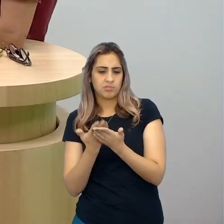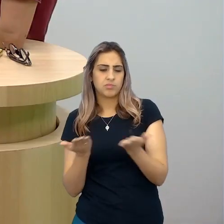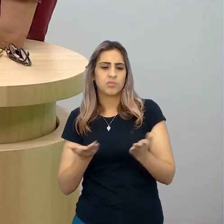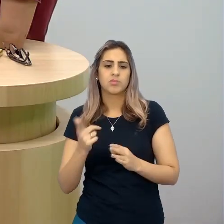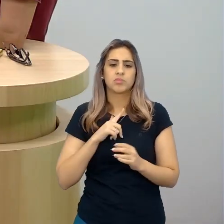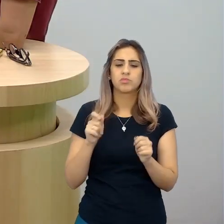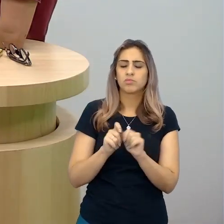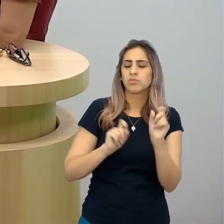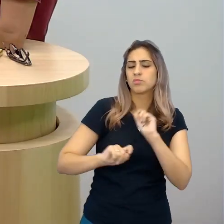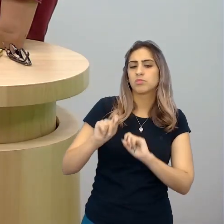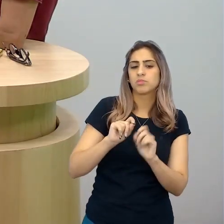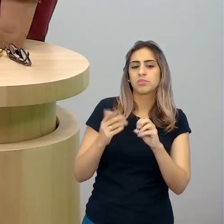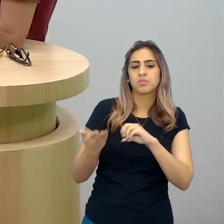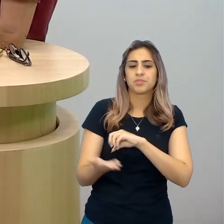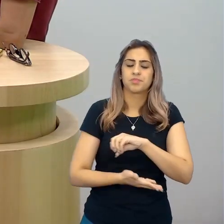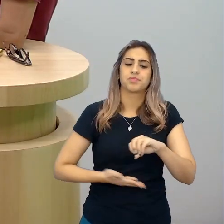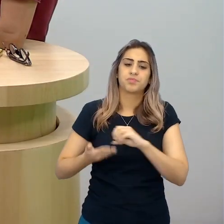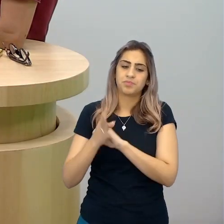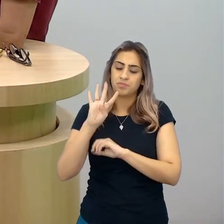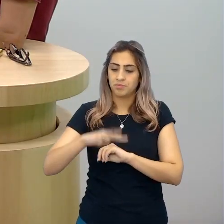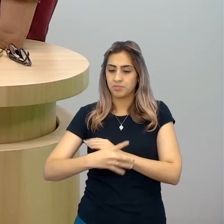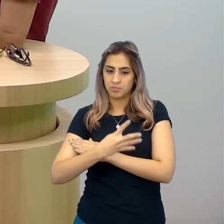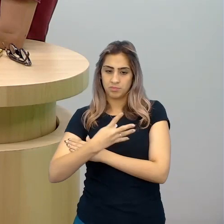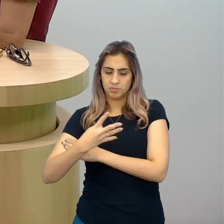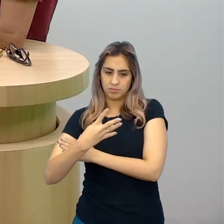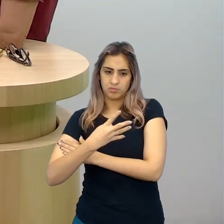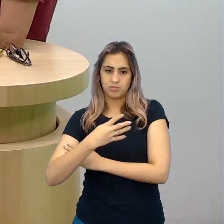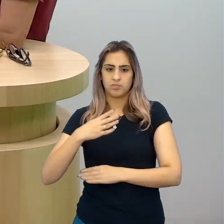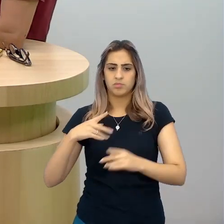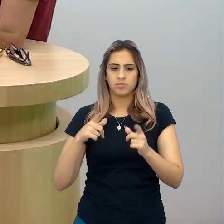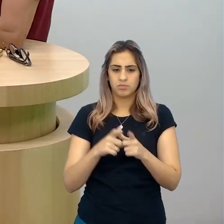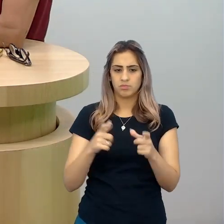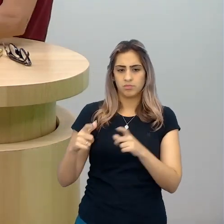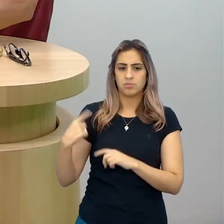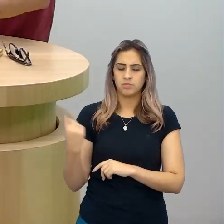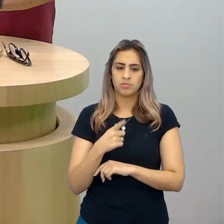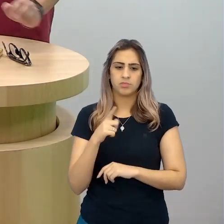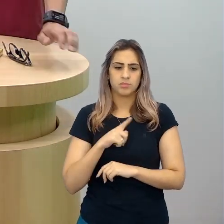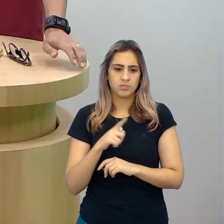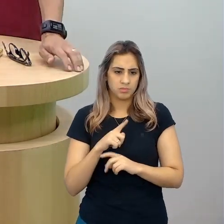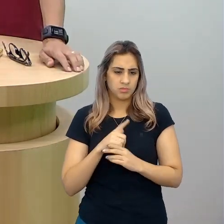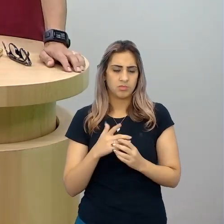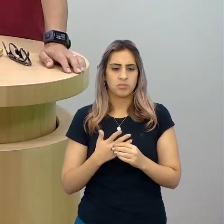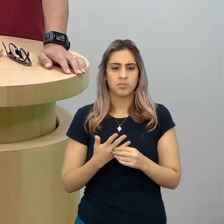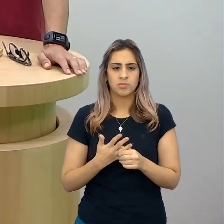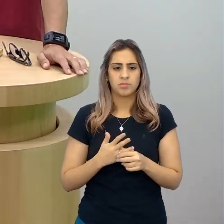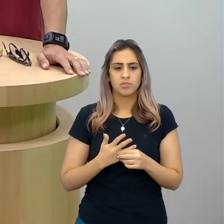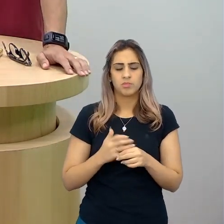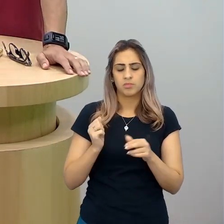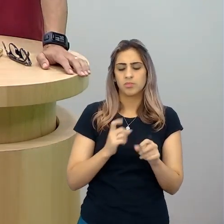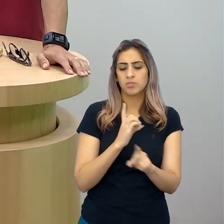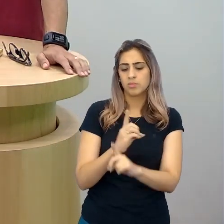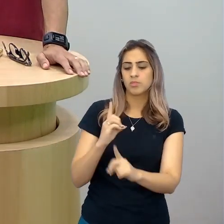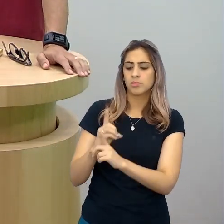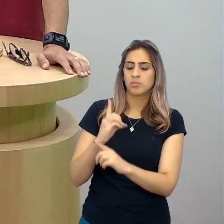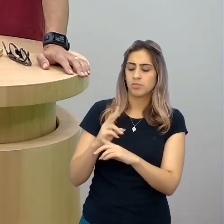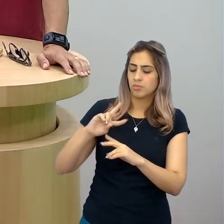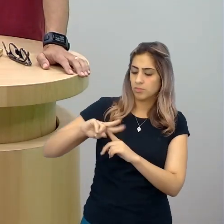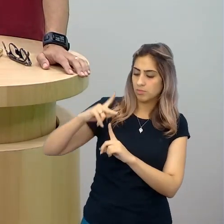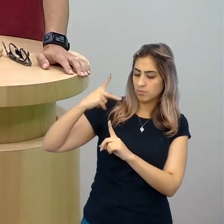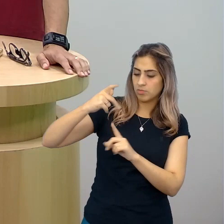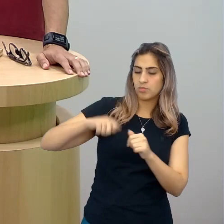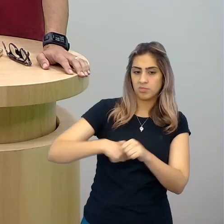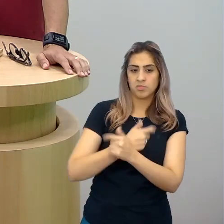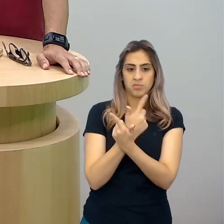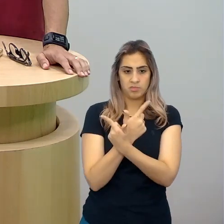gente vai fazer o quê? A base da tabela, né? As colunas a mais que a gente tem aí, né, Osmar? Isso. Para poder descobrir o coeficiente da nossa